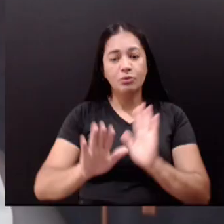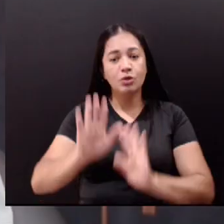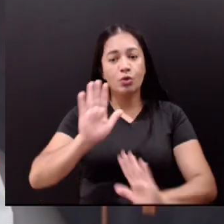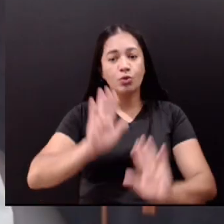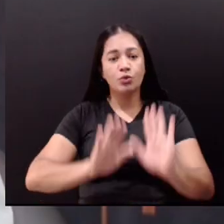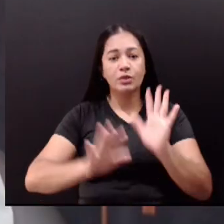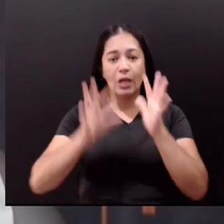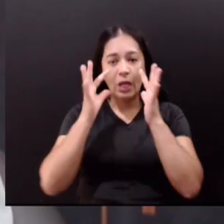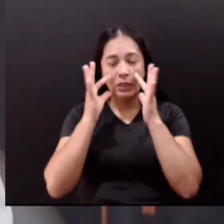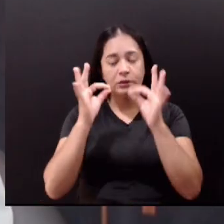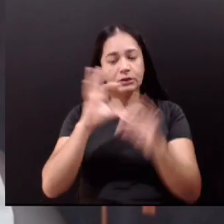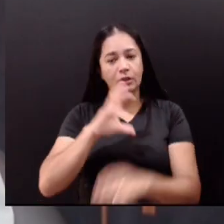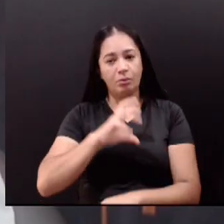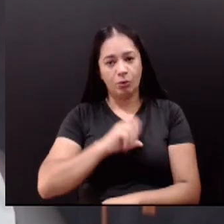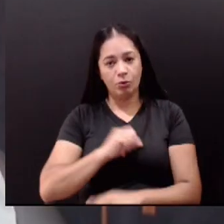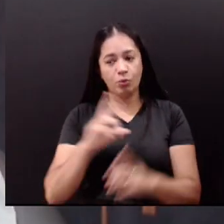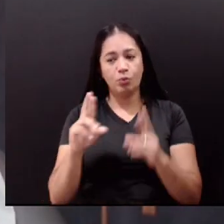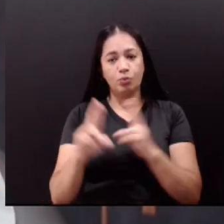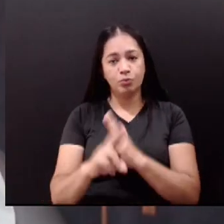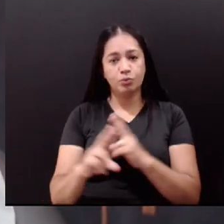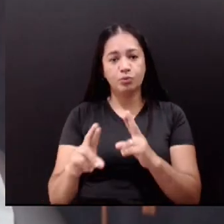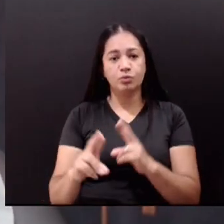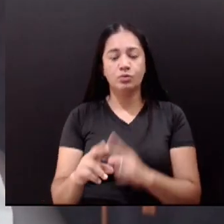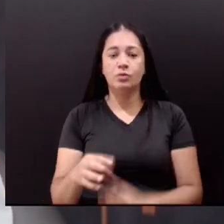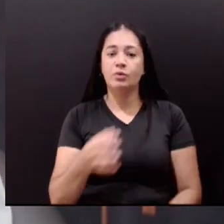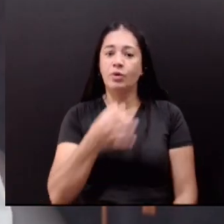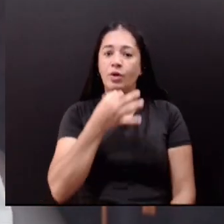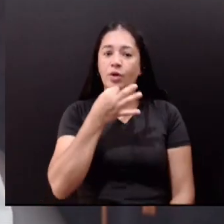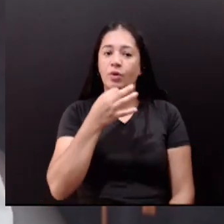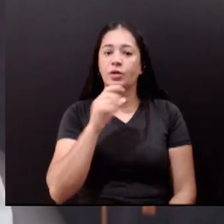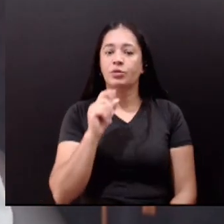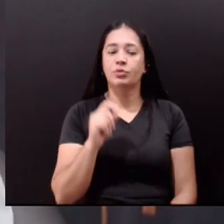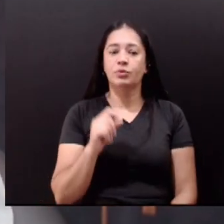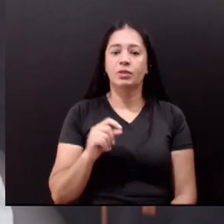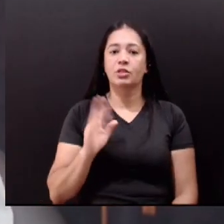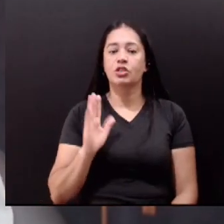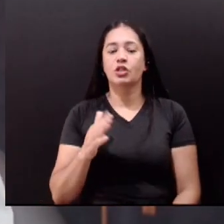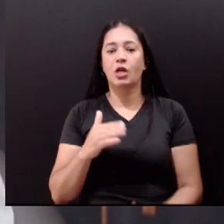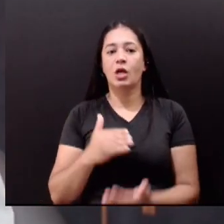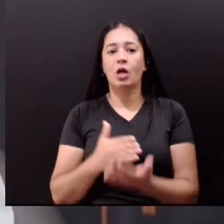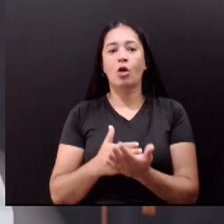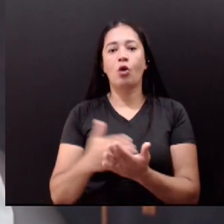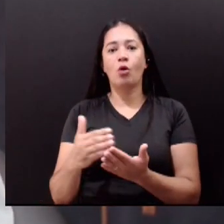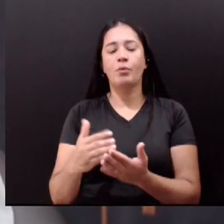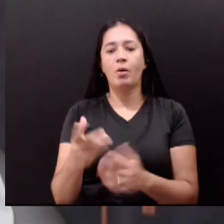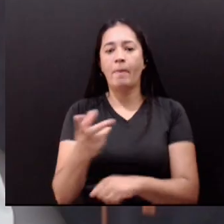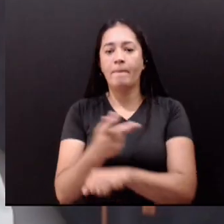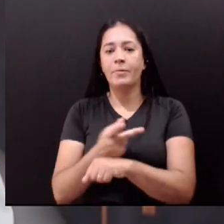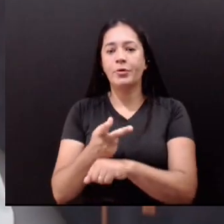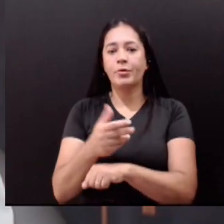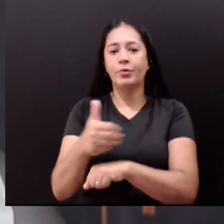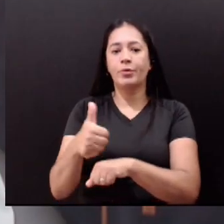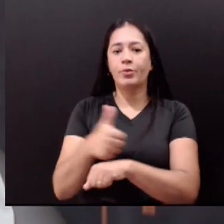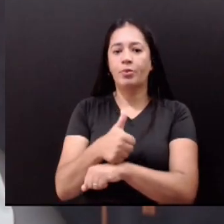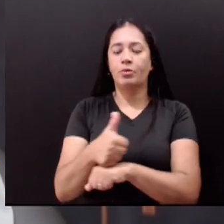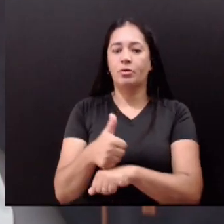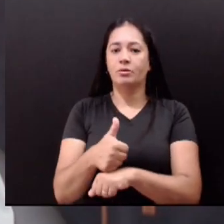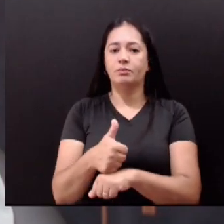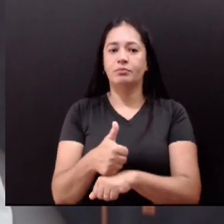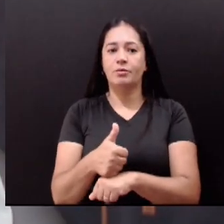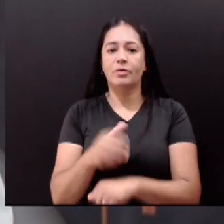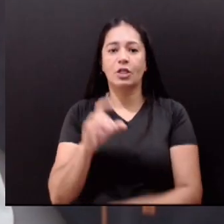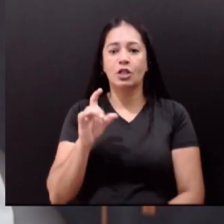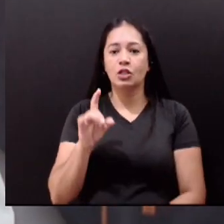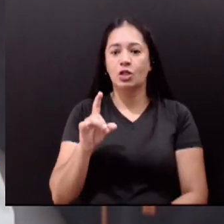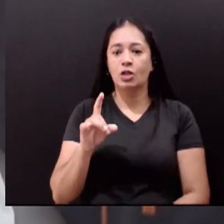isso. Eu acho que os passos, eu acho que foram dados, né, buscar ajuda profissional, não só na parte